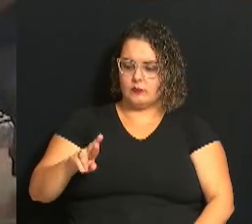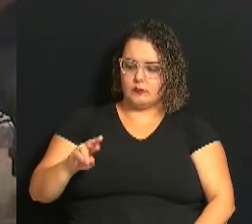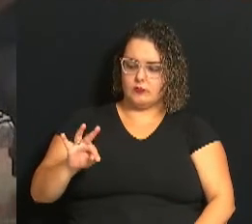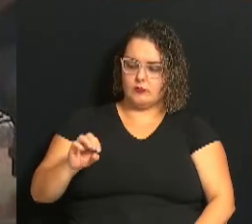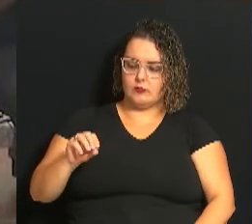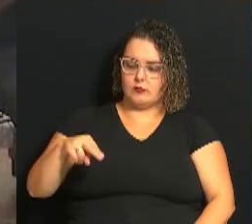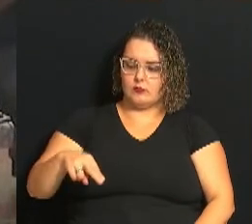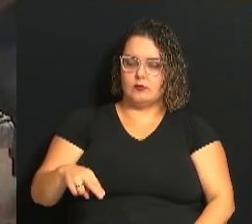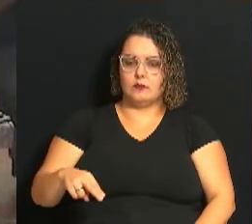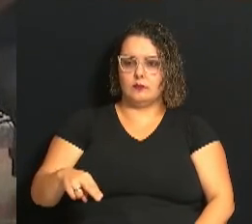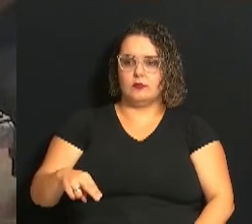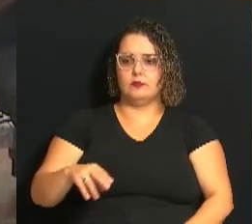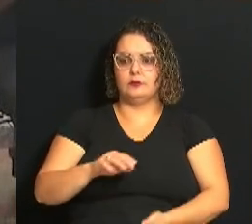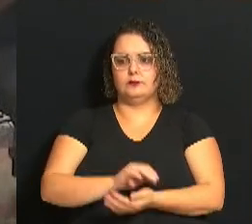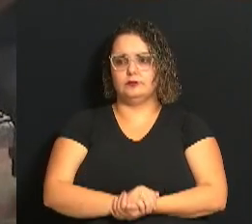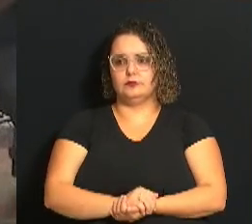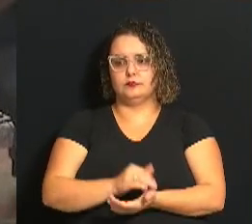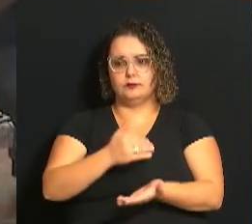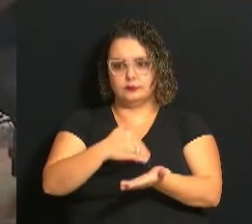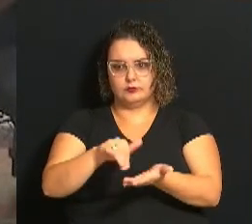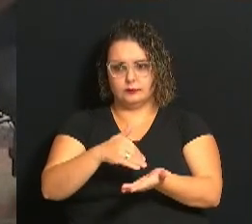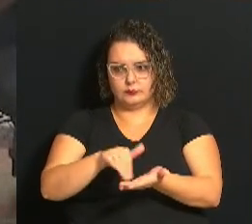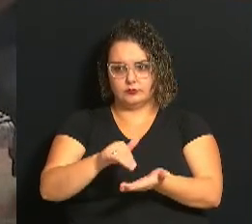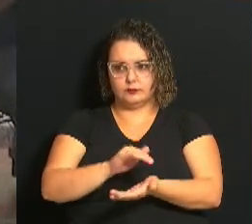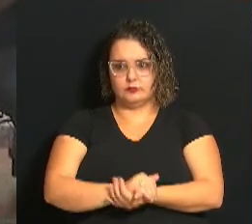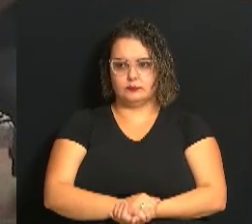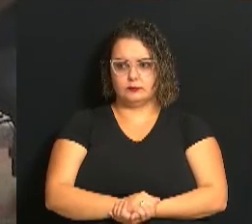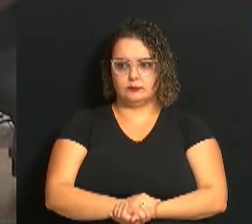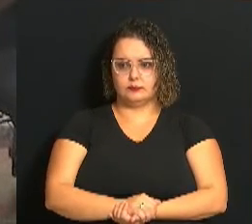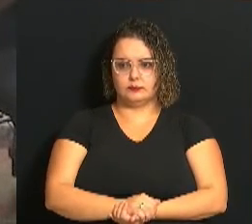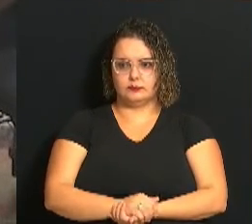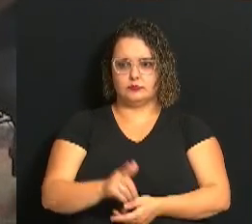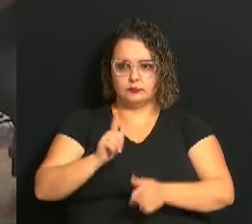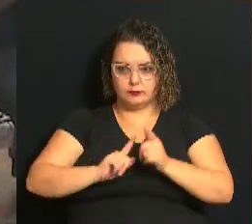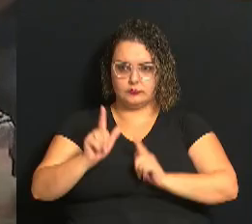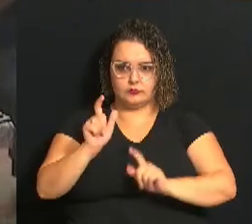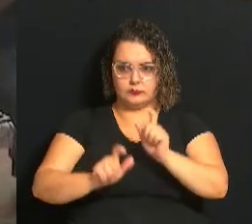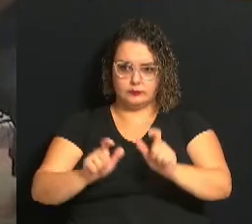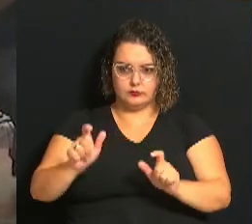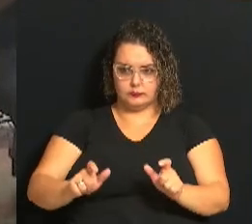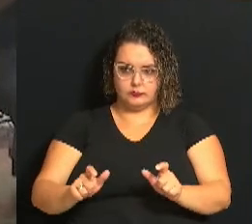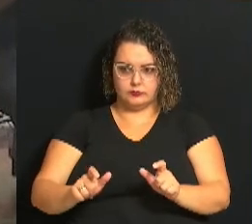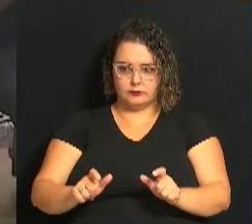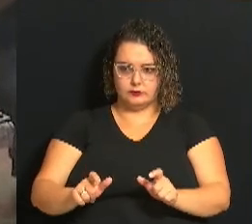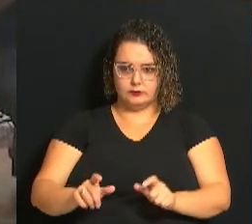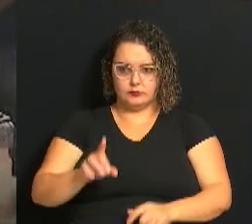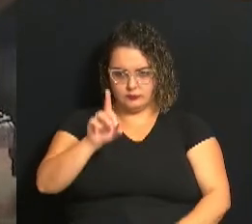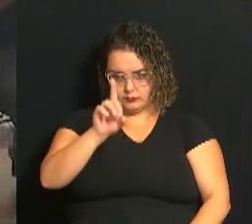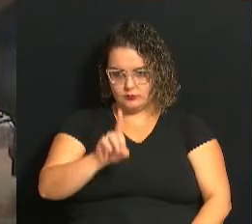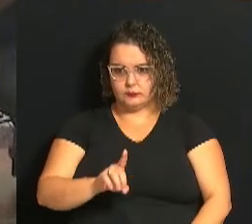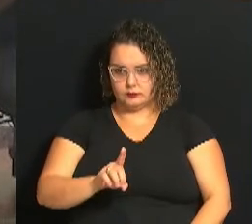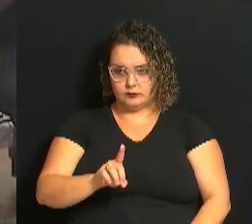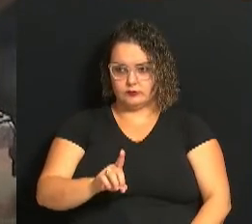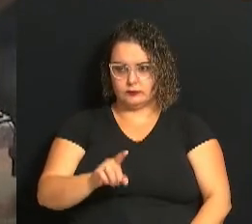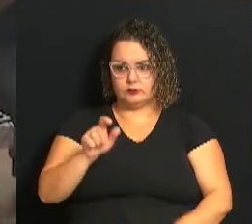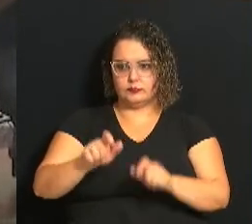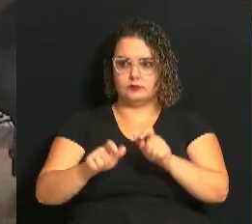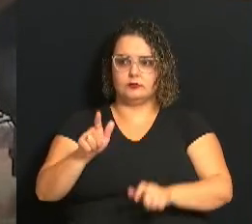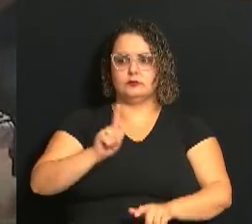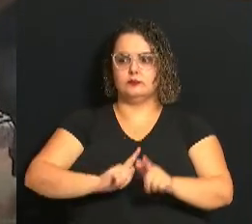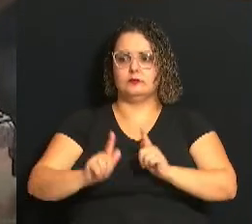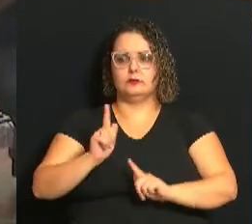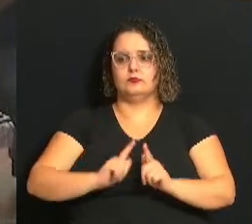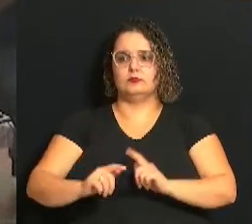Aparecido Salvador, ele é da Secretaria de Gestão de Pessoas, ele é o diretor lá de Gestão de Pessoas.